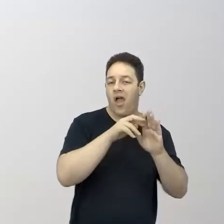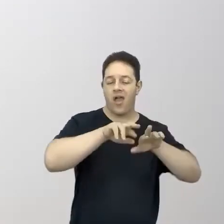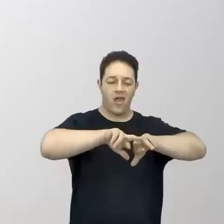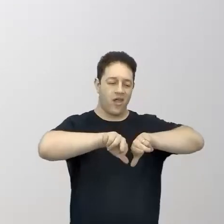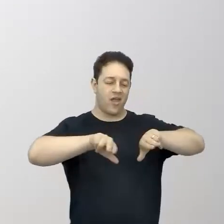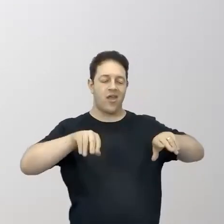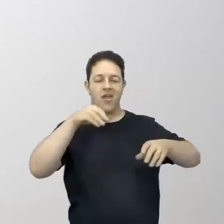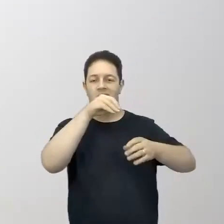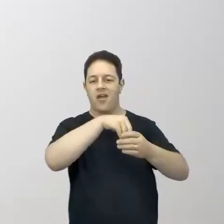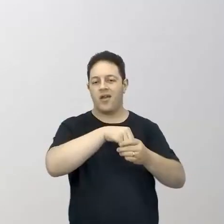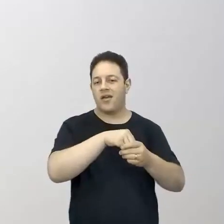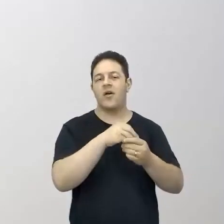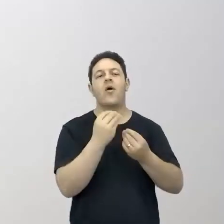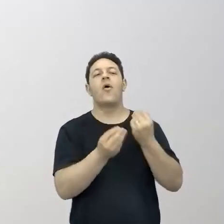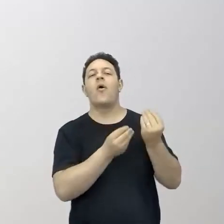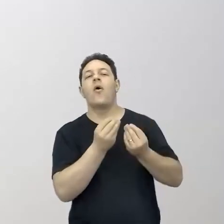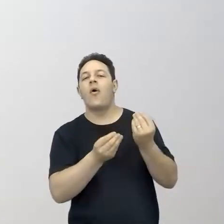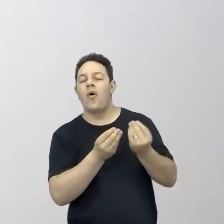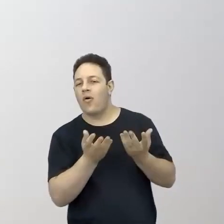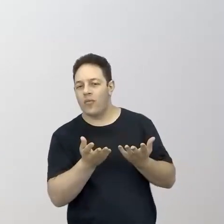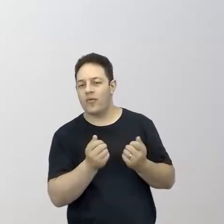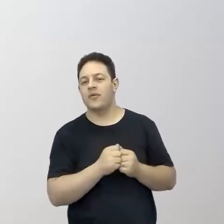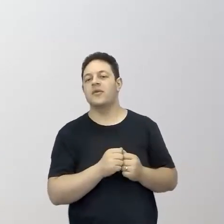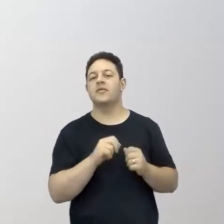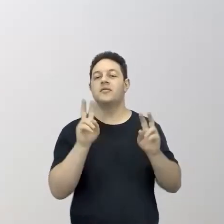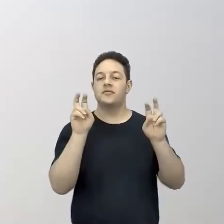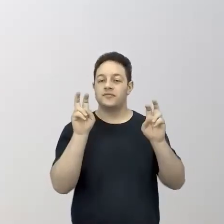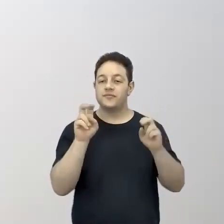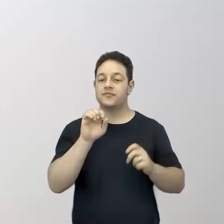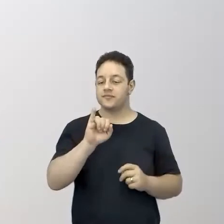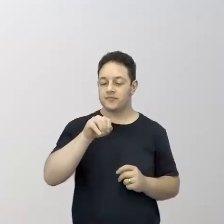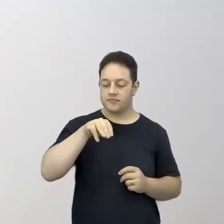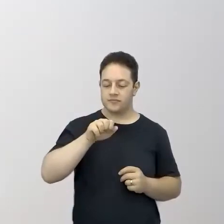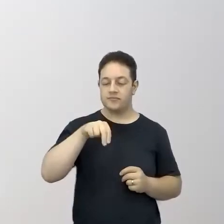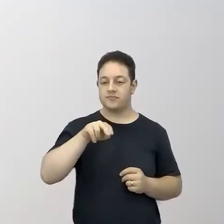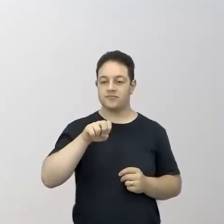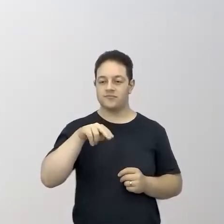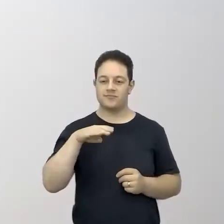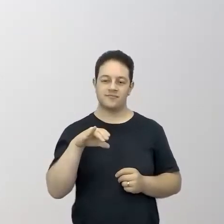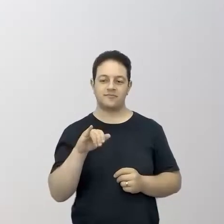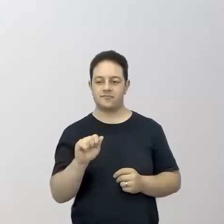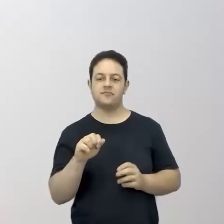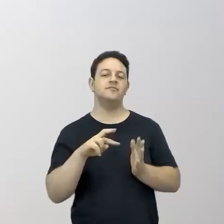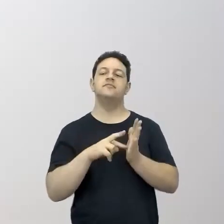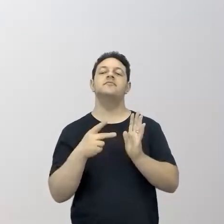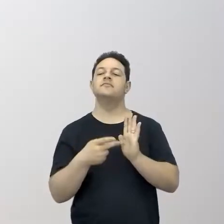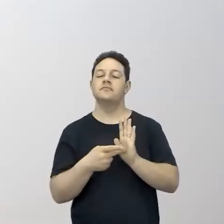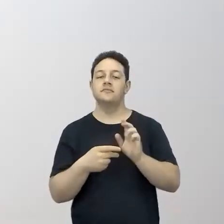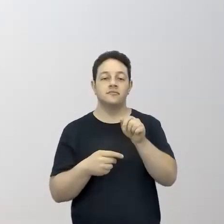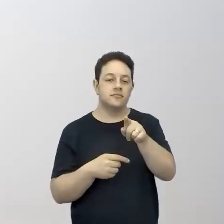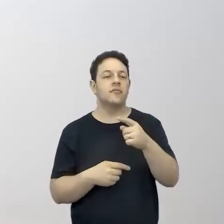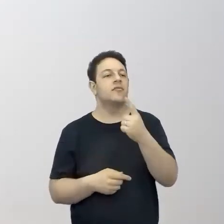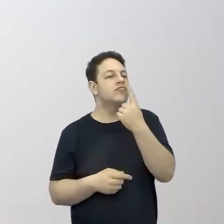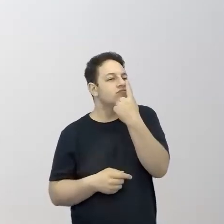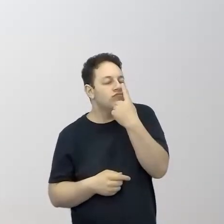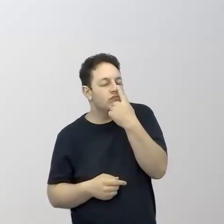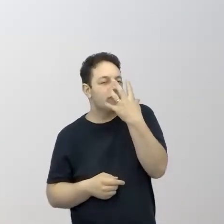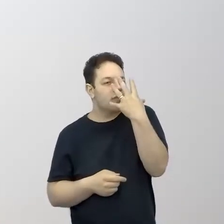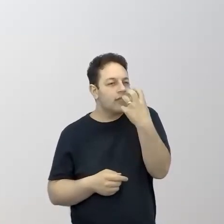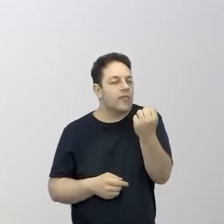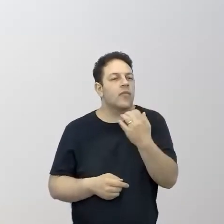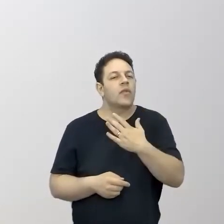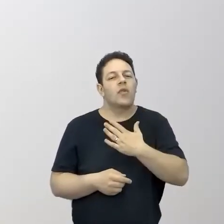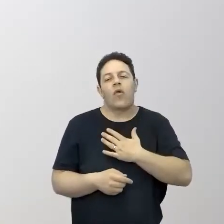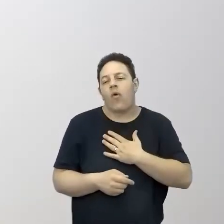analisada na sua imanência. O que é isso? Significa que você pode usufruir, desfrutar de